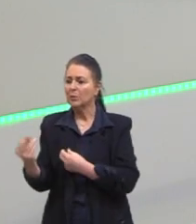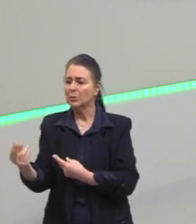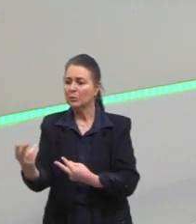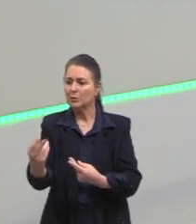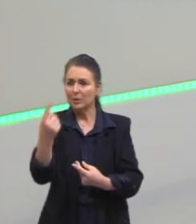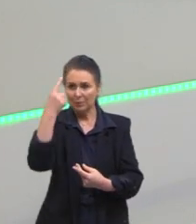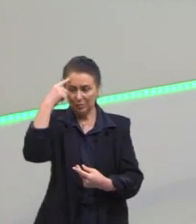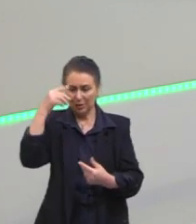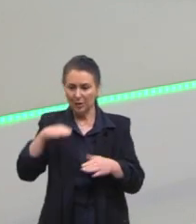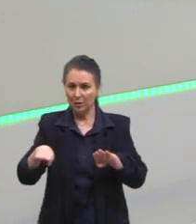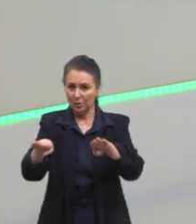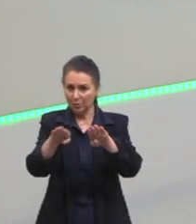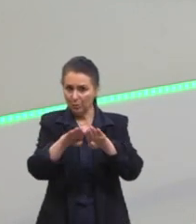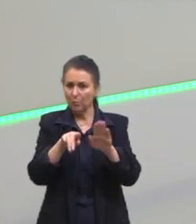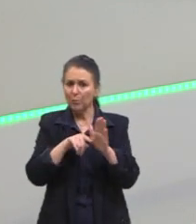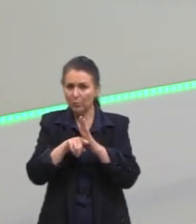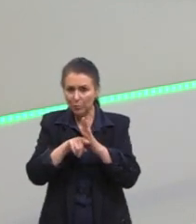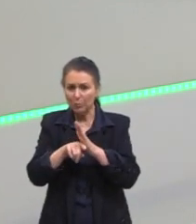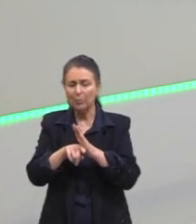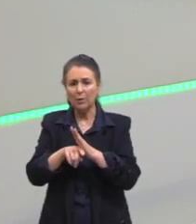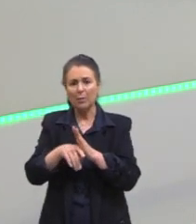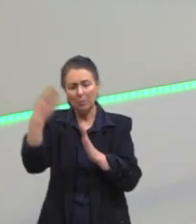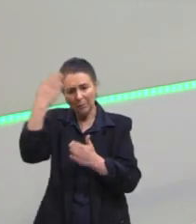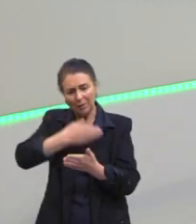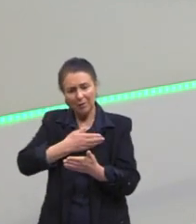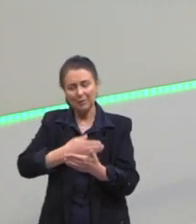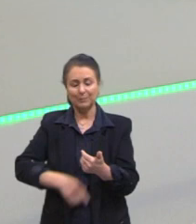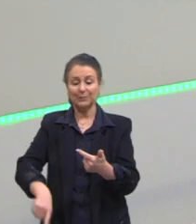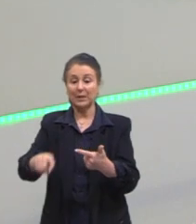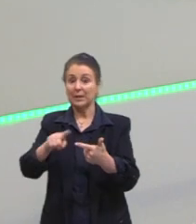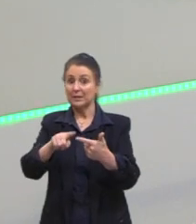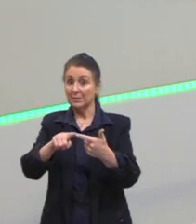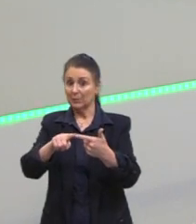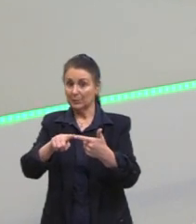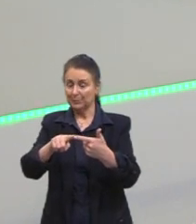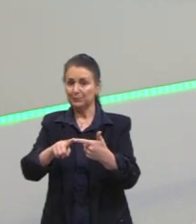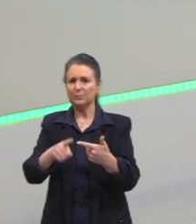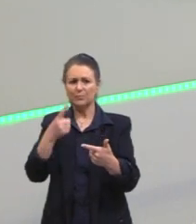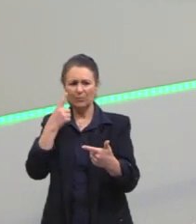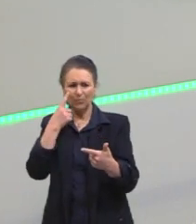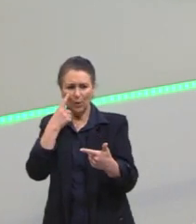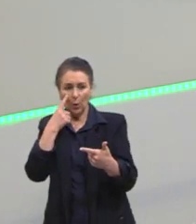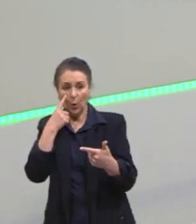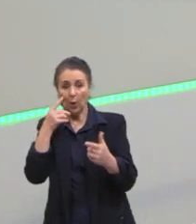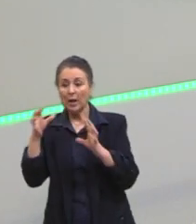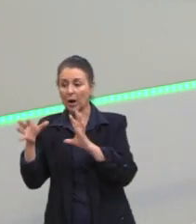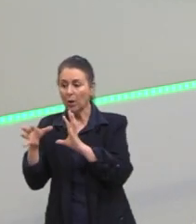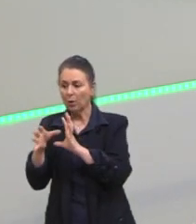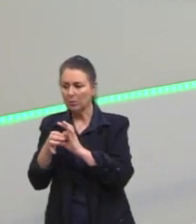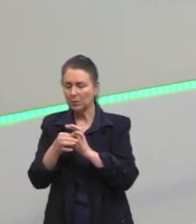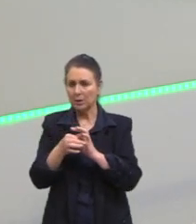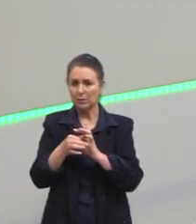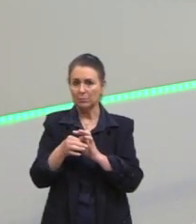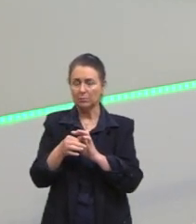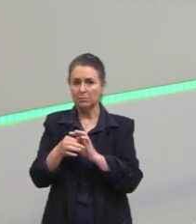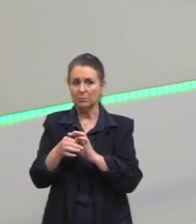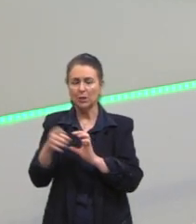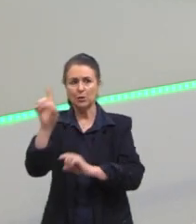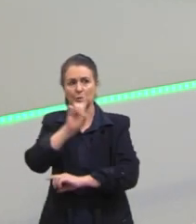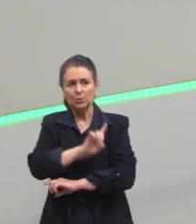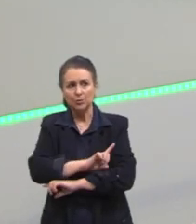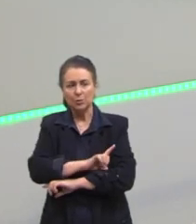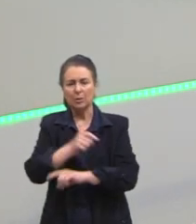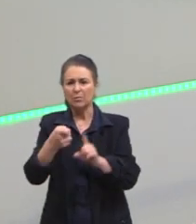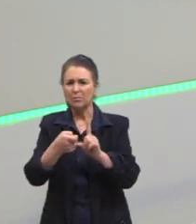ver se a informação é verdadeira. Esse é o primeiro passo. Segundo, olha o contexto e a data onde aquilo foi